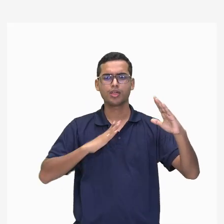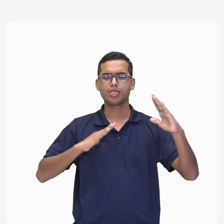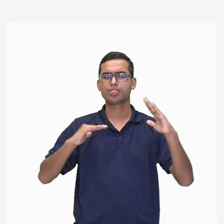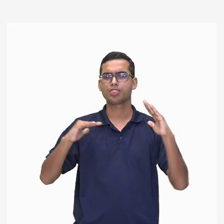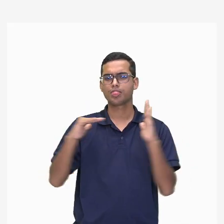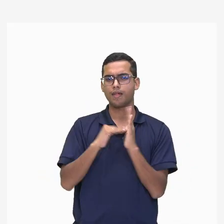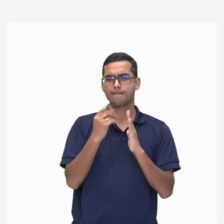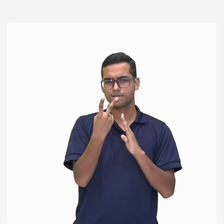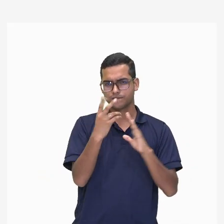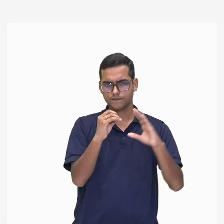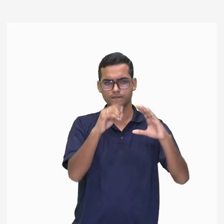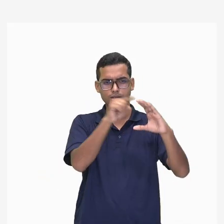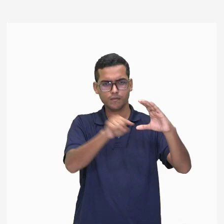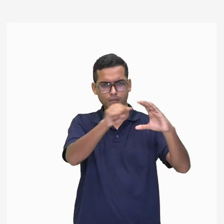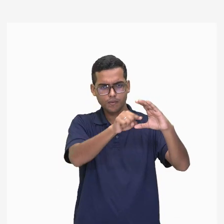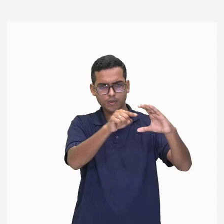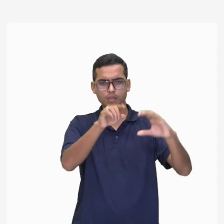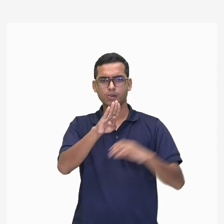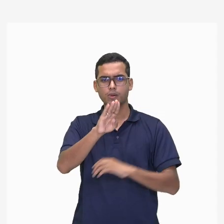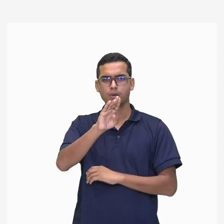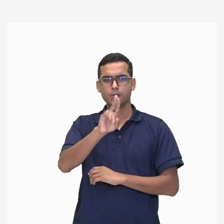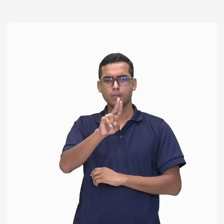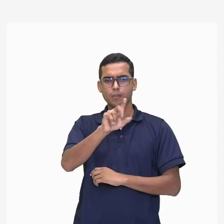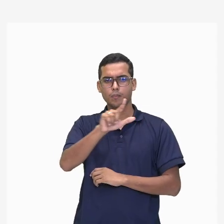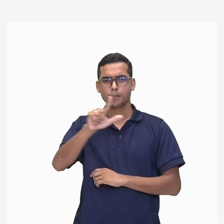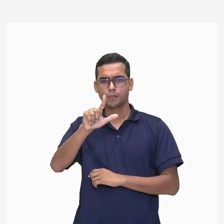além do centro chamado bullseye.